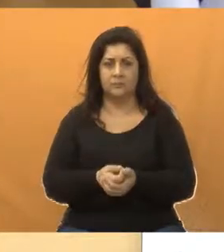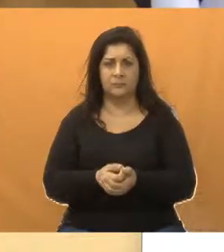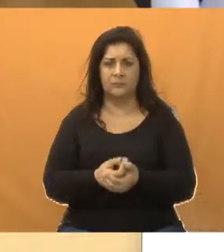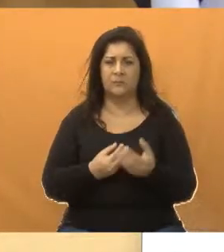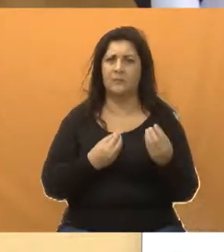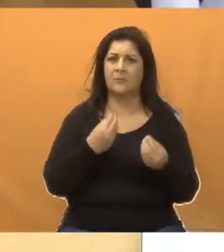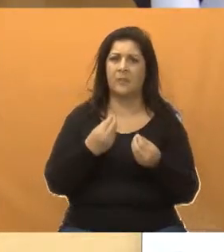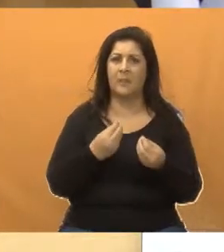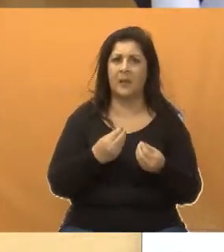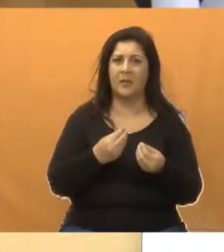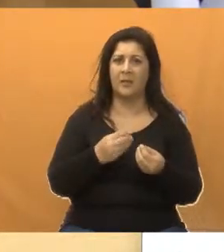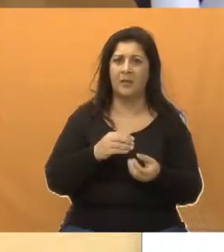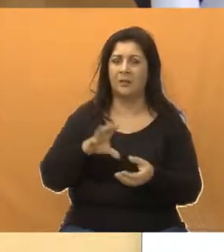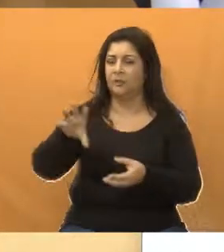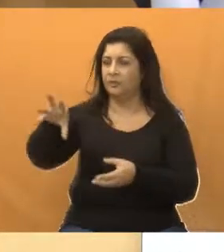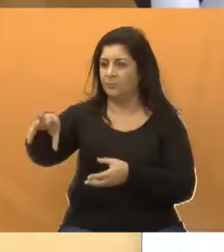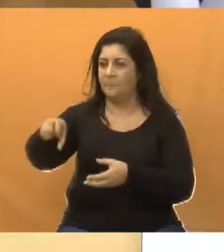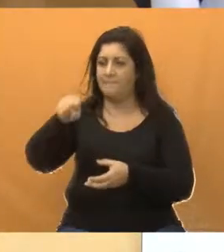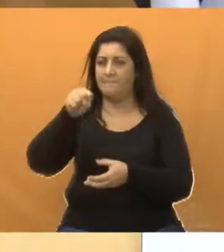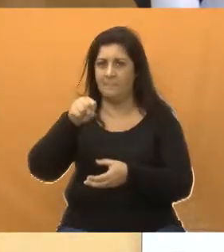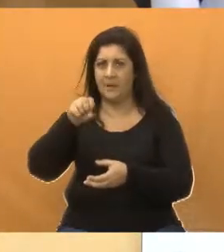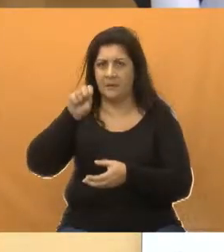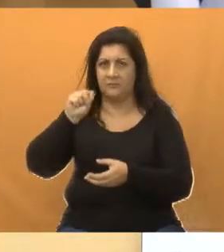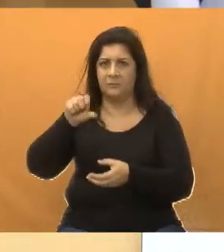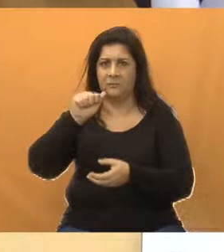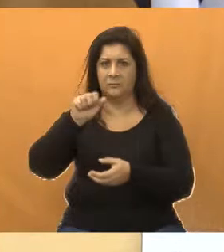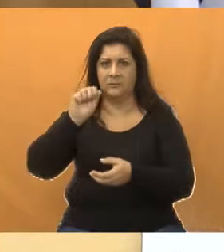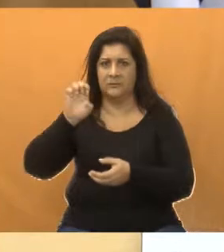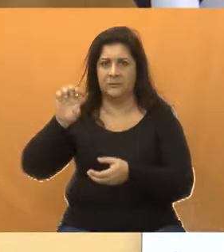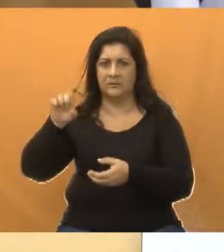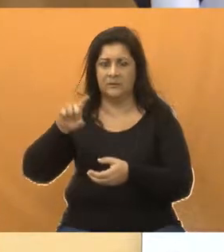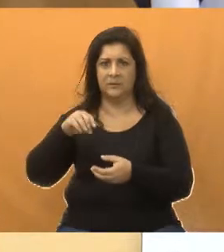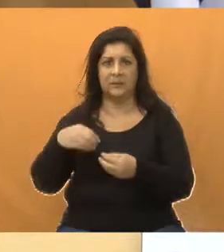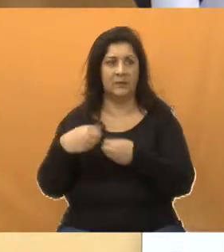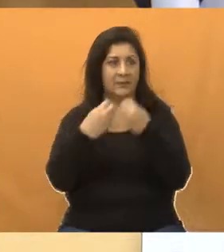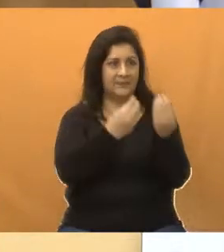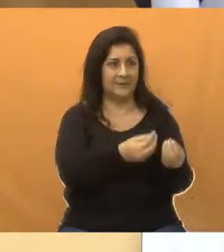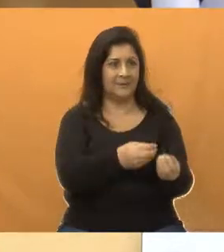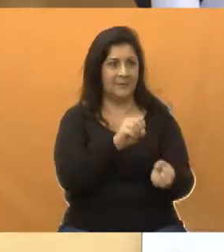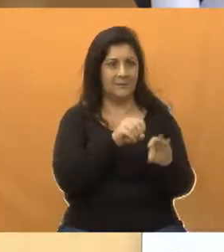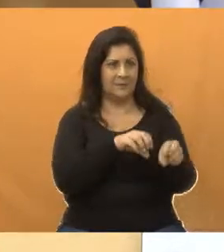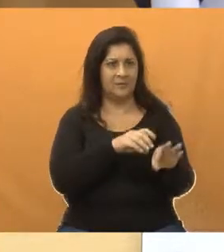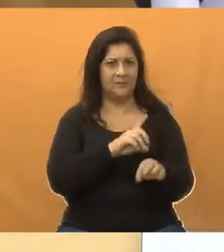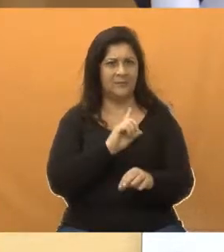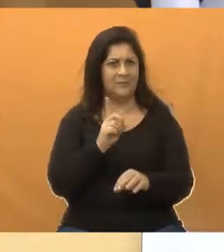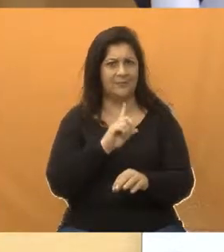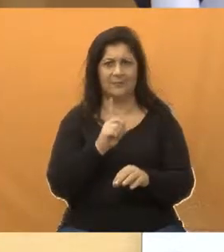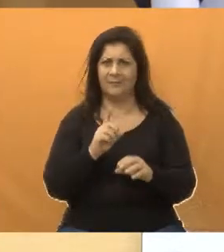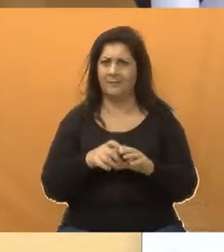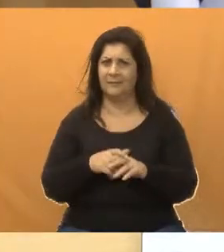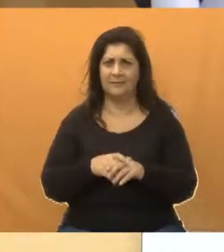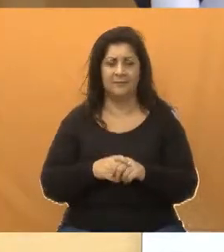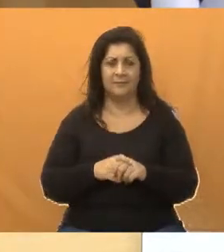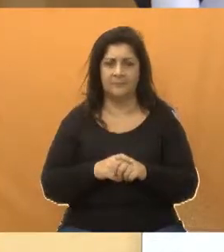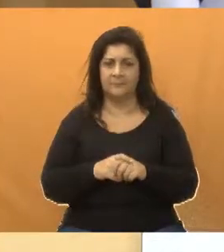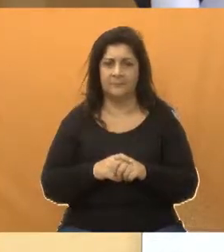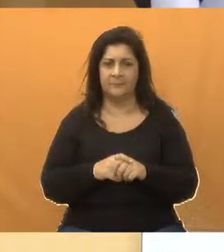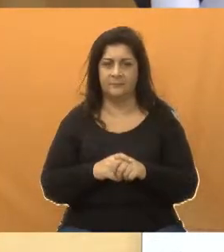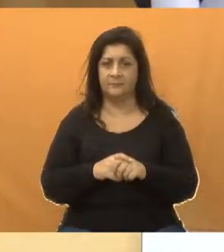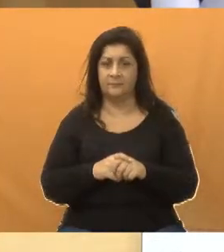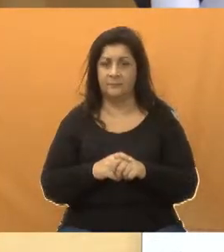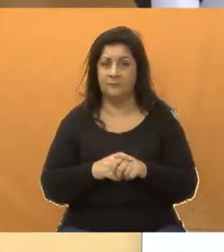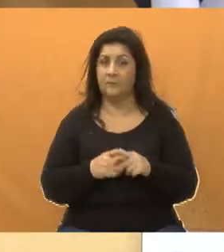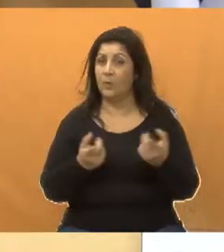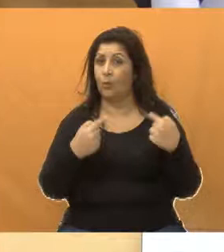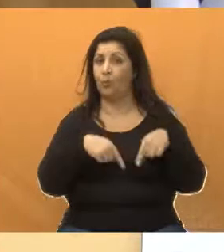está tirando dinheiro do SAI e investir na educação. Não é essa a análise simplista que nós devemos fazer desse projeto. Muito